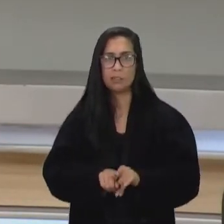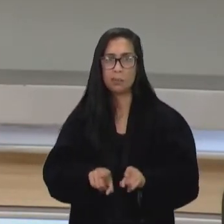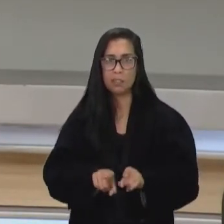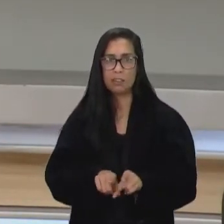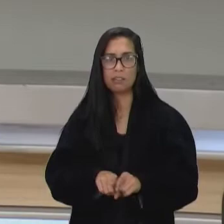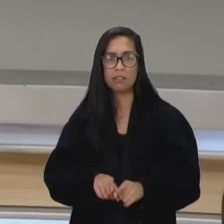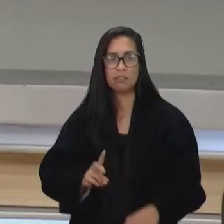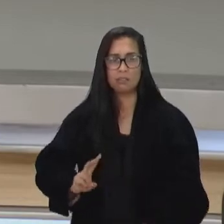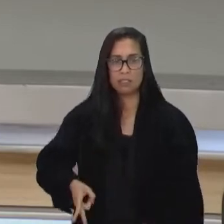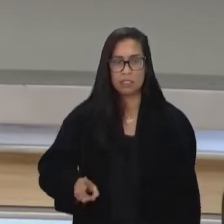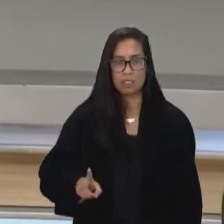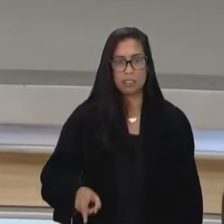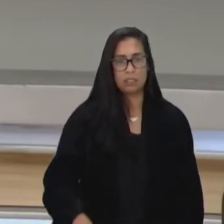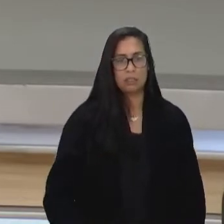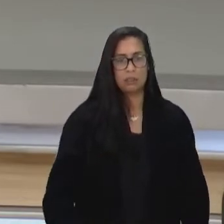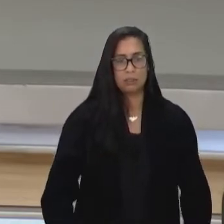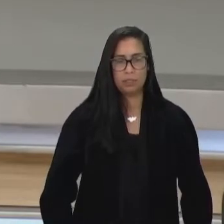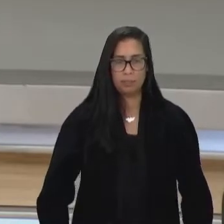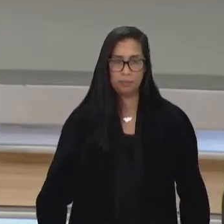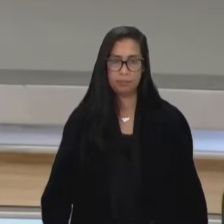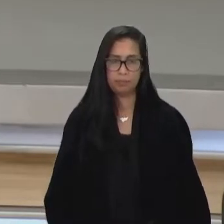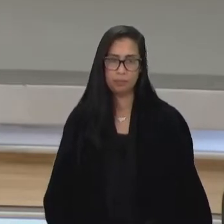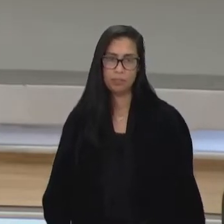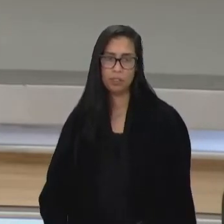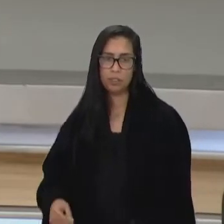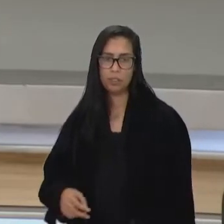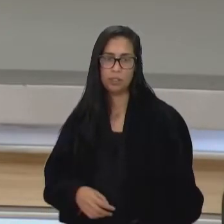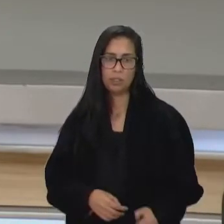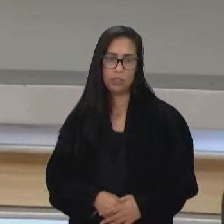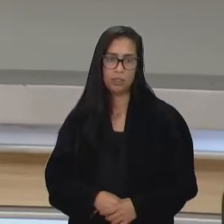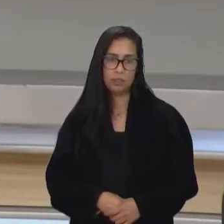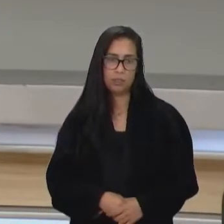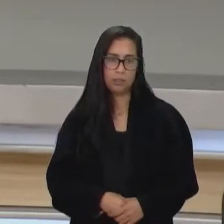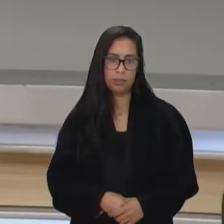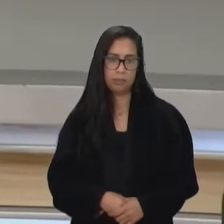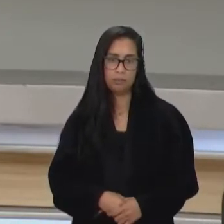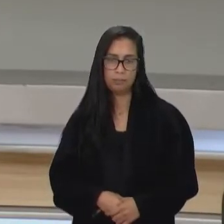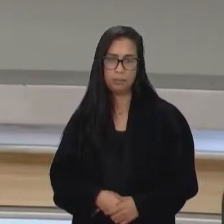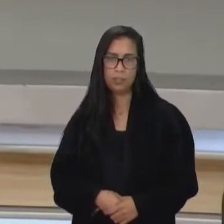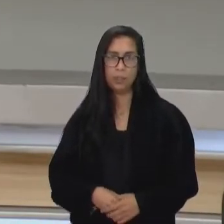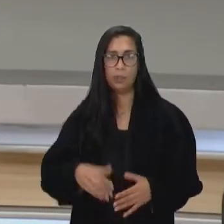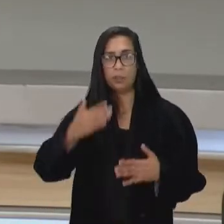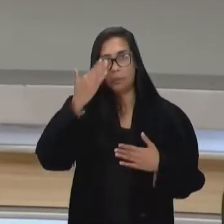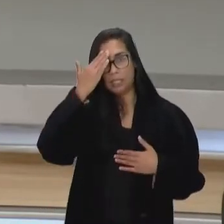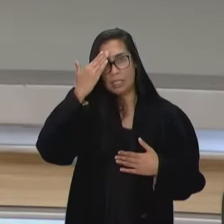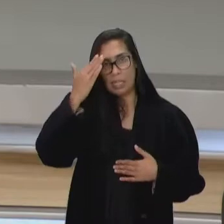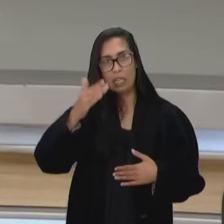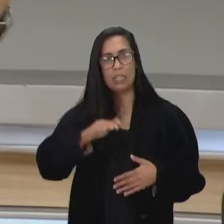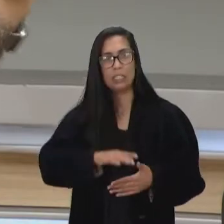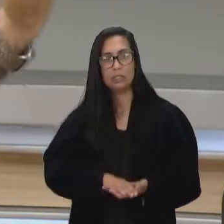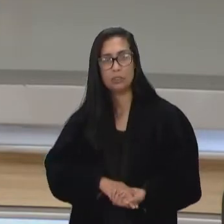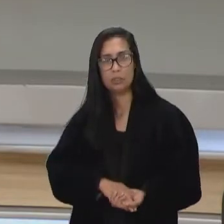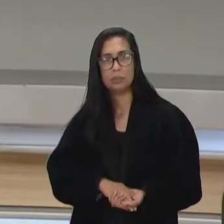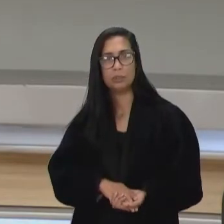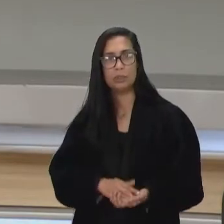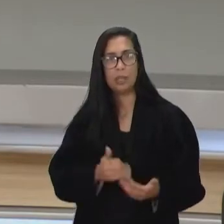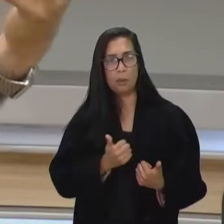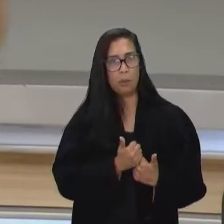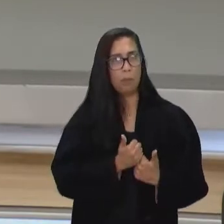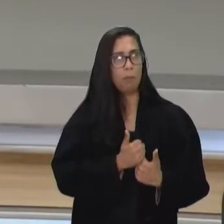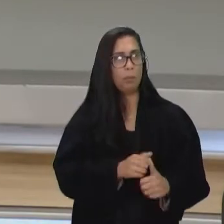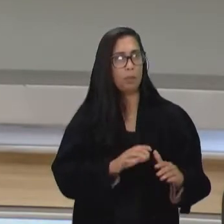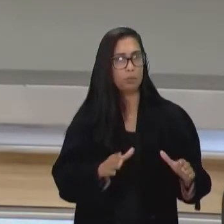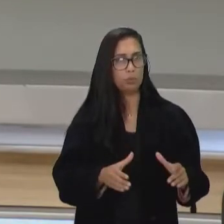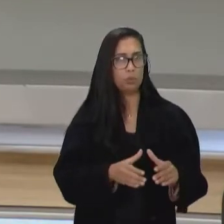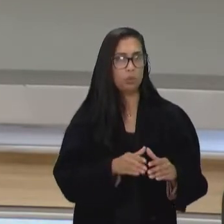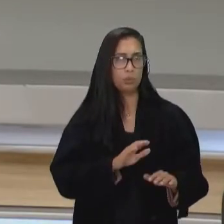deixando aparecer eu levantar toda hora para ler as perguntas. Eu agradeço muito isso acontecendo. E aí, a gente tem toda essa